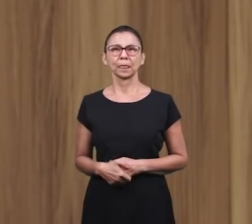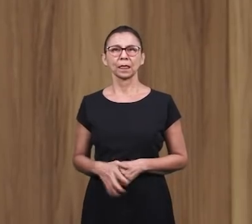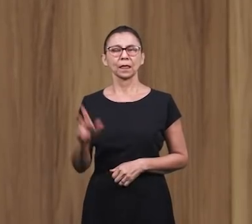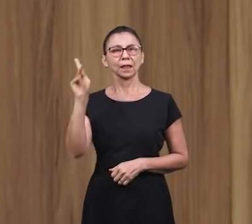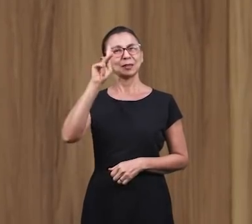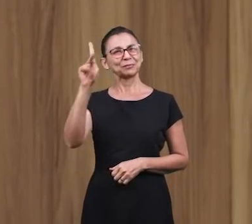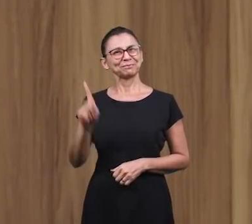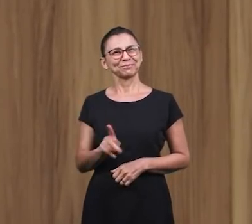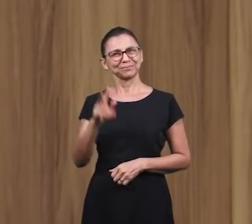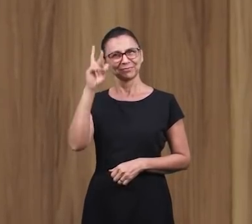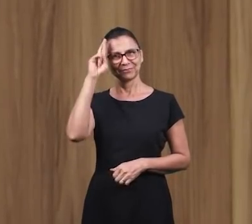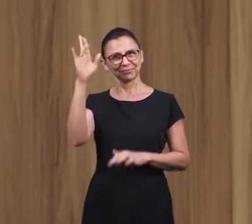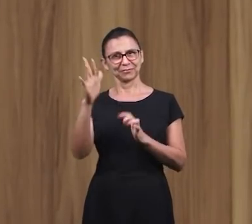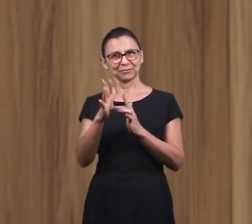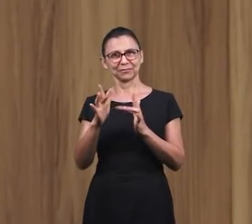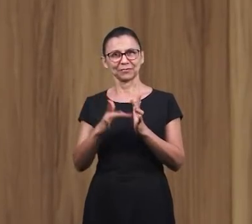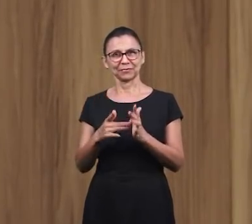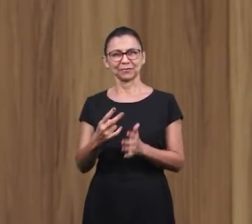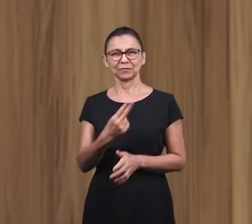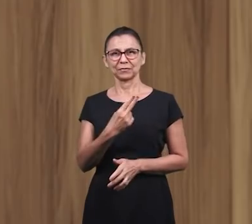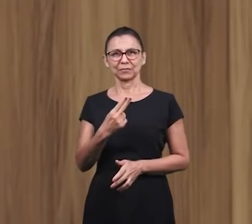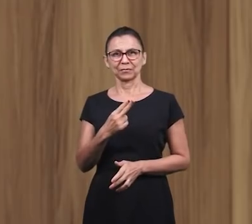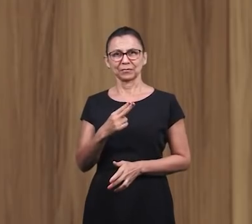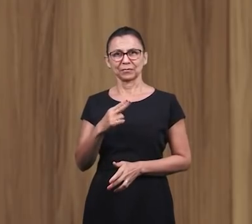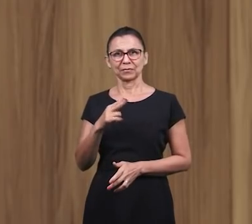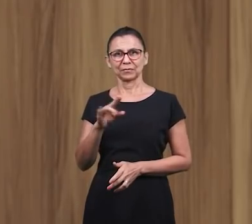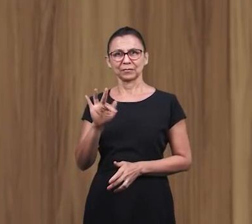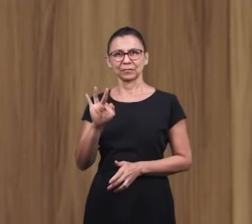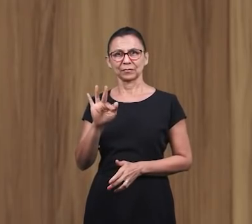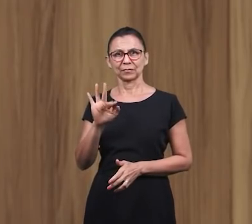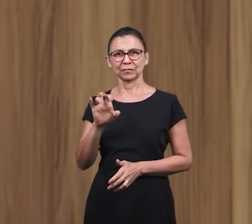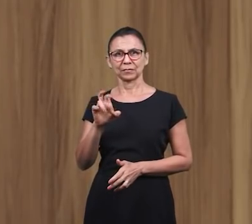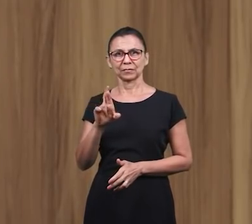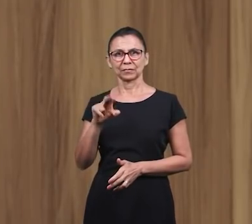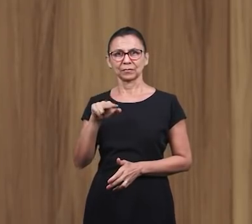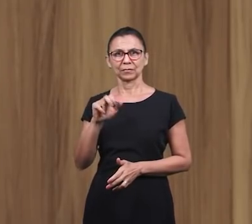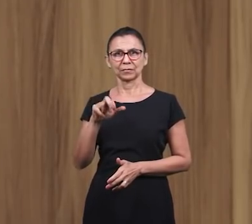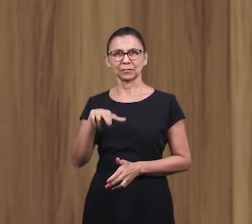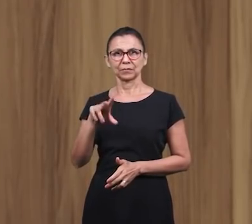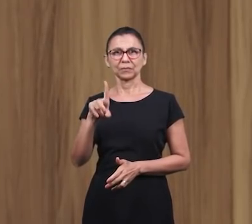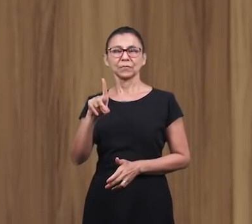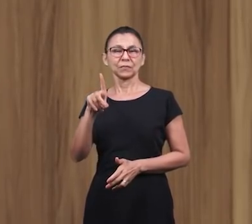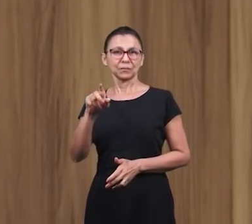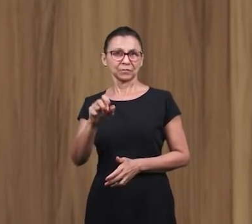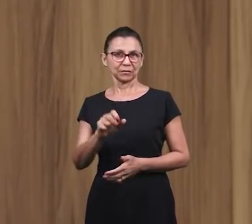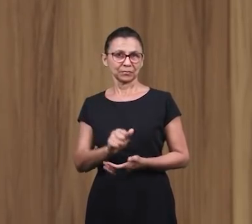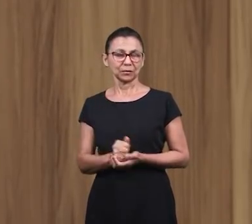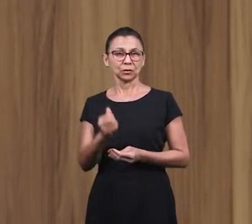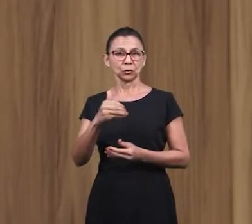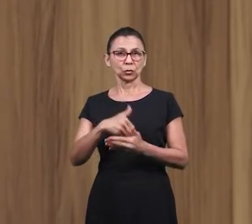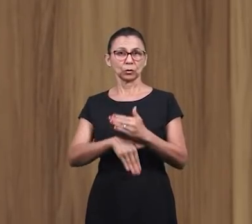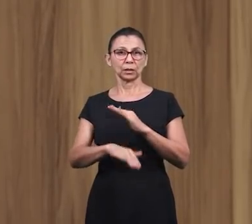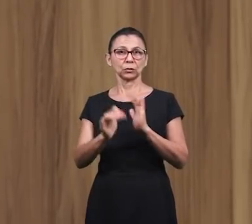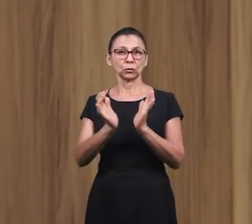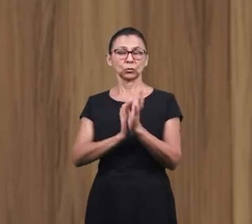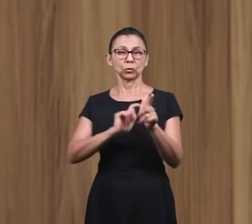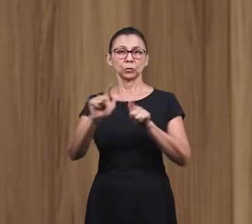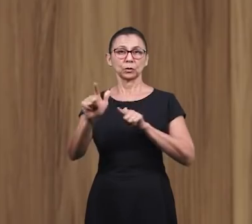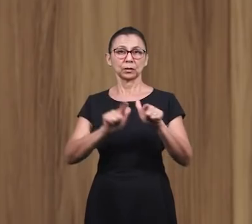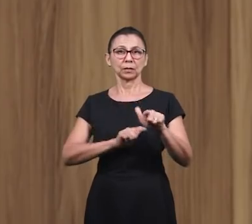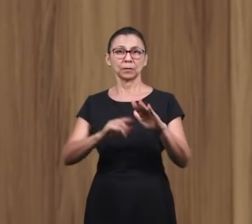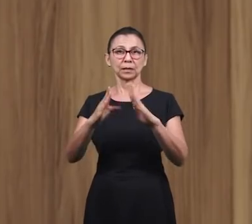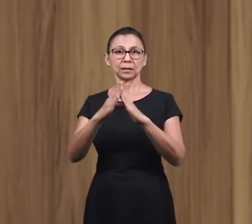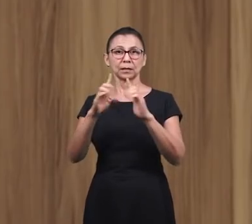A paz do Senhor Jesus. Eu sou a professora Fernanda Becali e integro o Grupo de Trabalho Organização e Método da